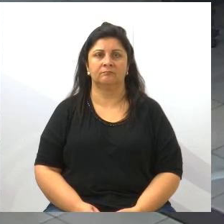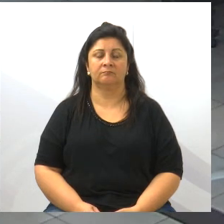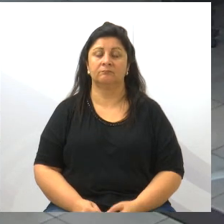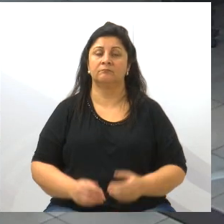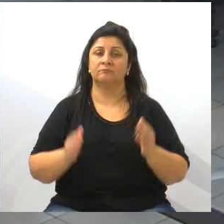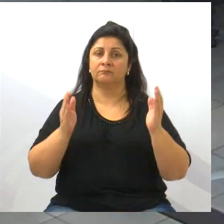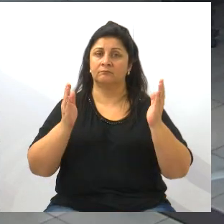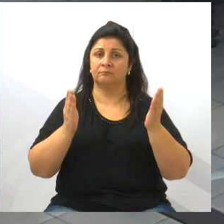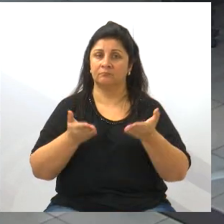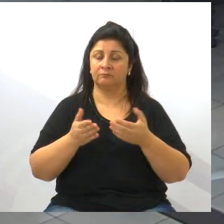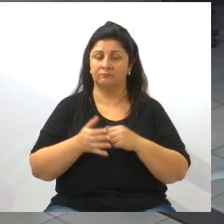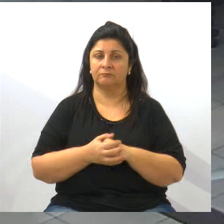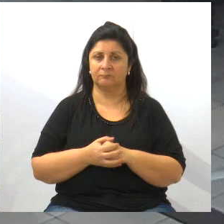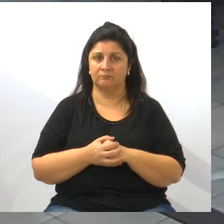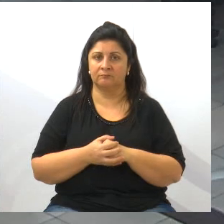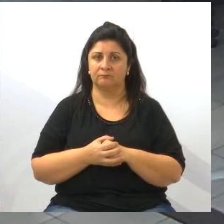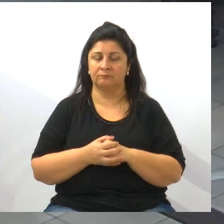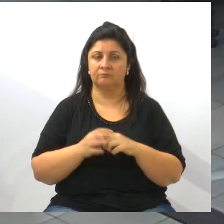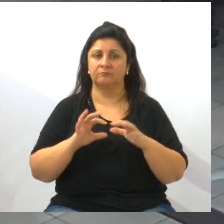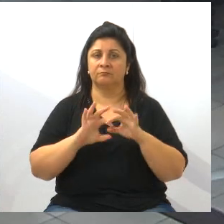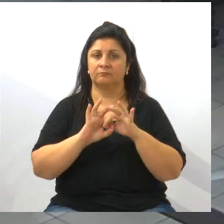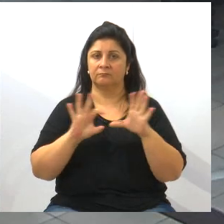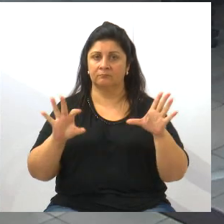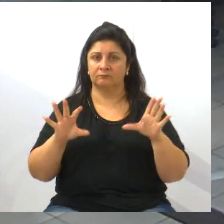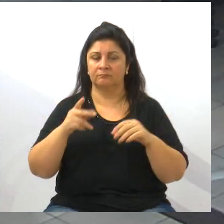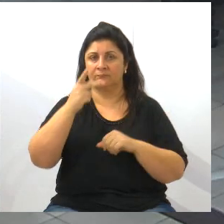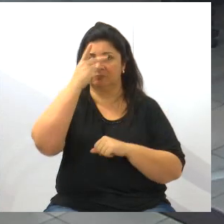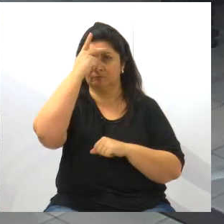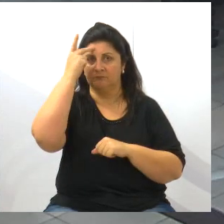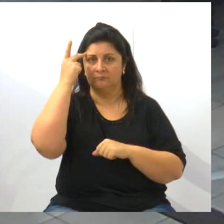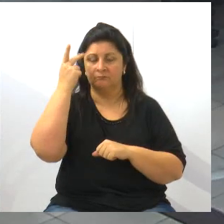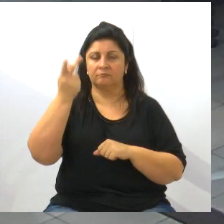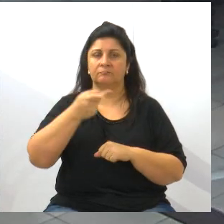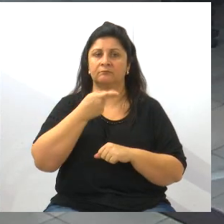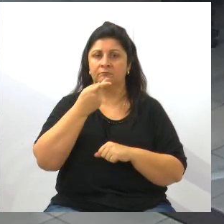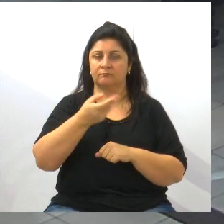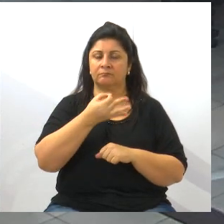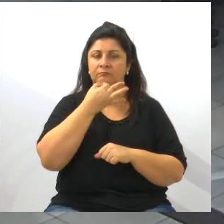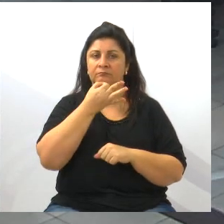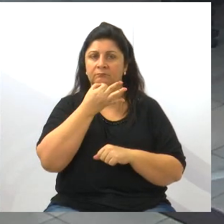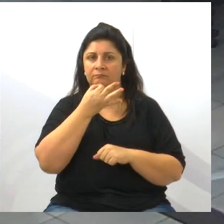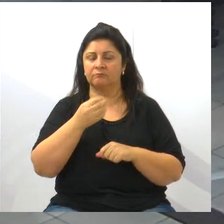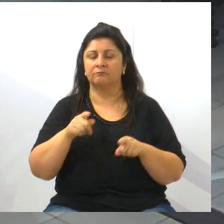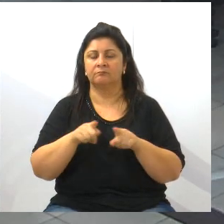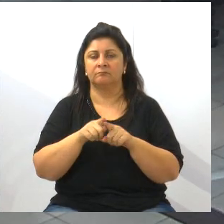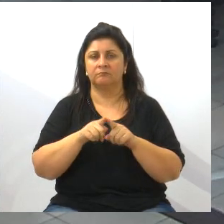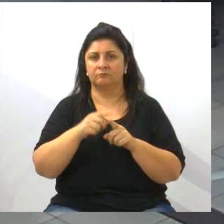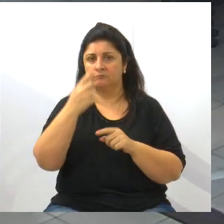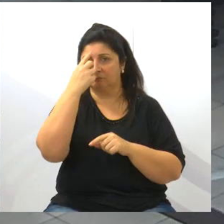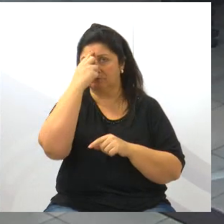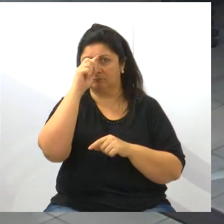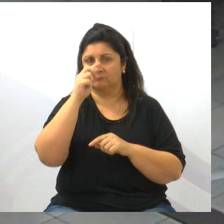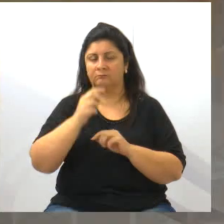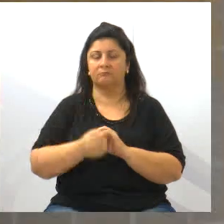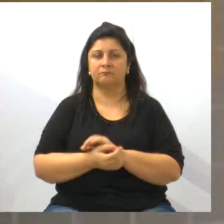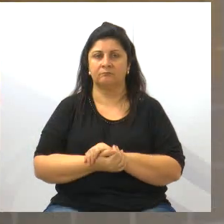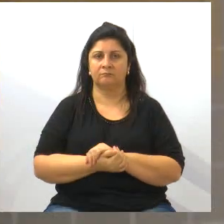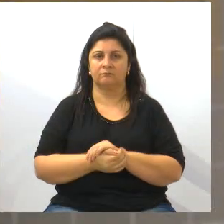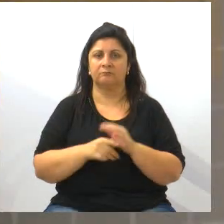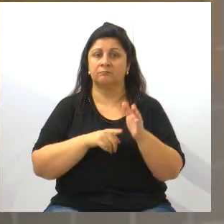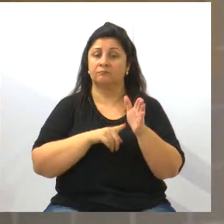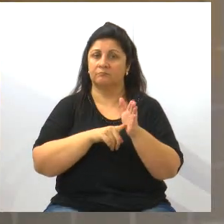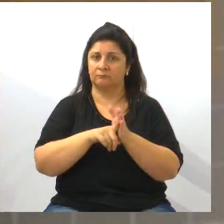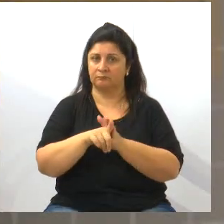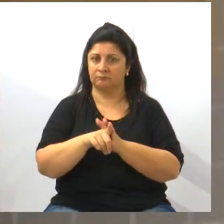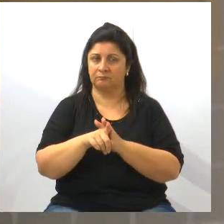Neste momento, abrimos a palavra aos presentes para receber as contribuições e para esclarecimento de dúvidas. As perguntas devem